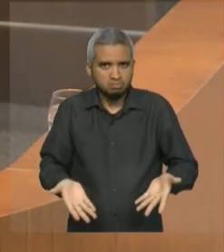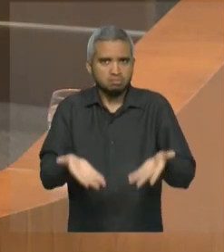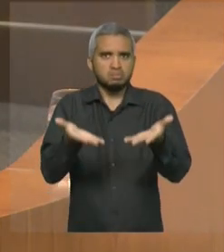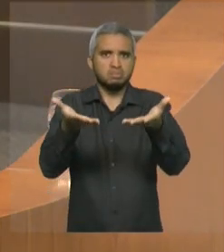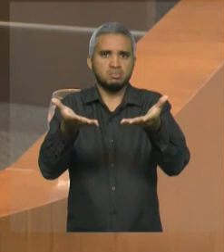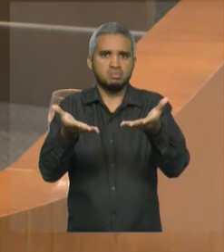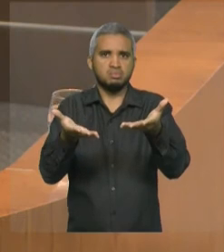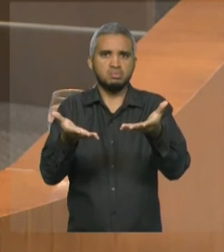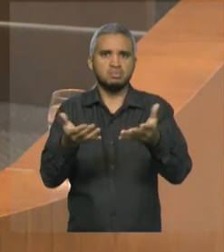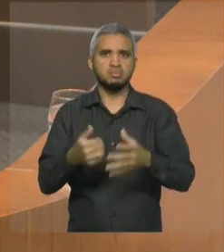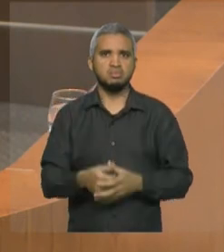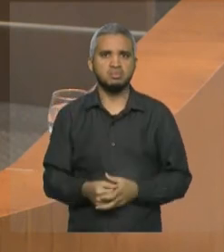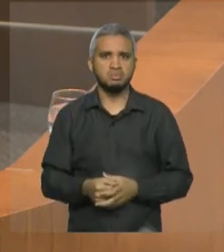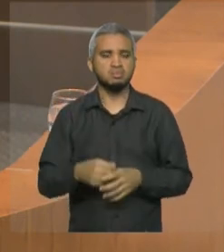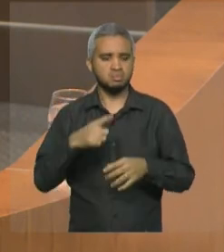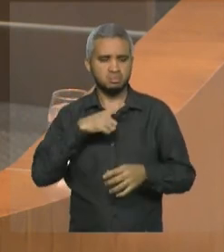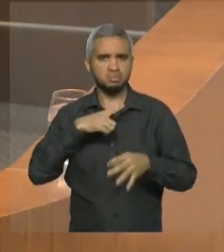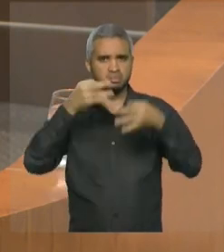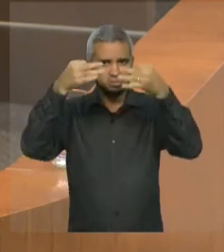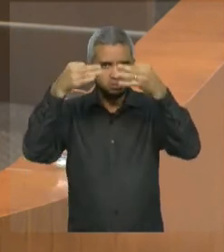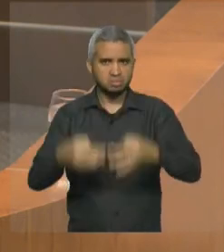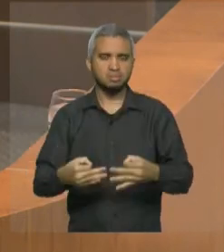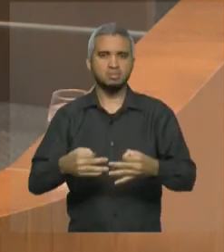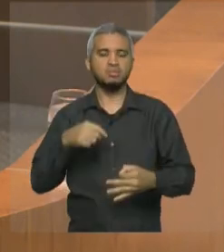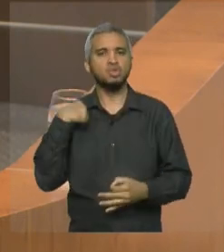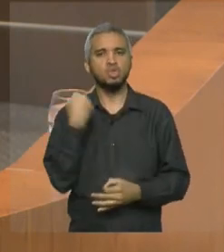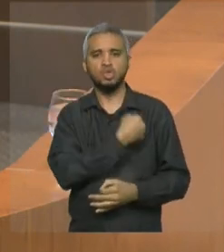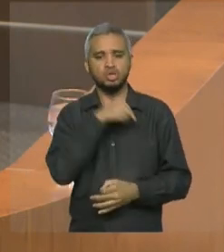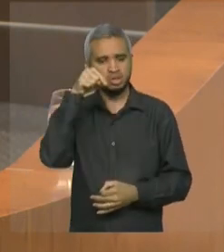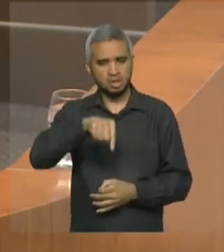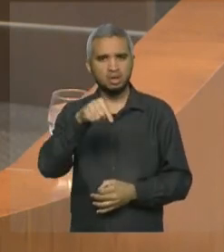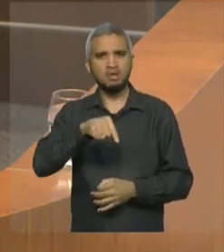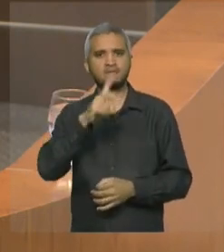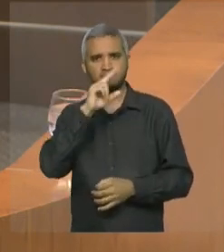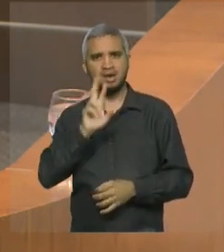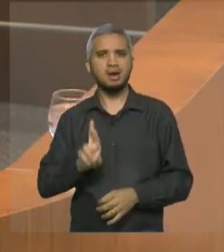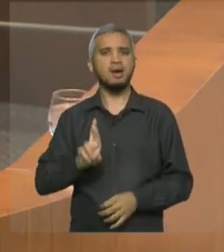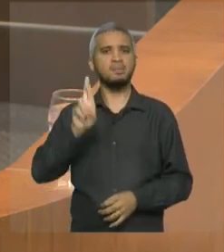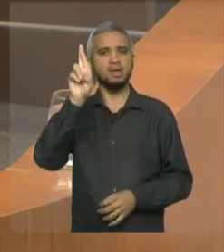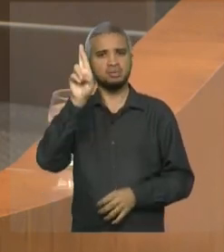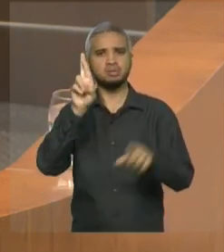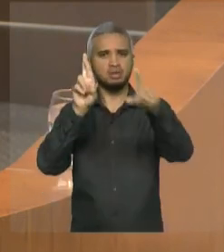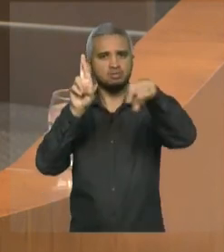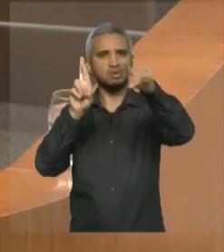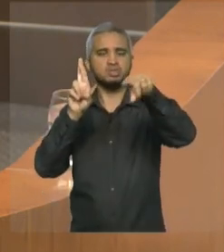heráldicos diante disso. E uma certeza, nós estamos aqui para ser o porta-voz das vozes que não têm voz.